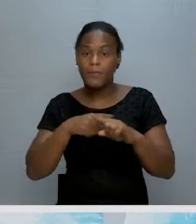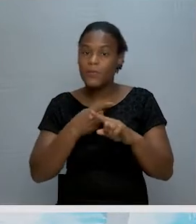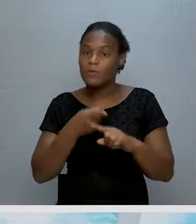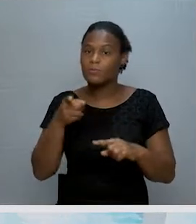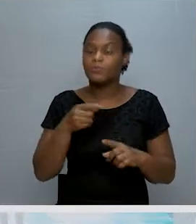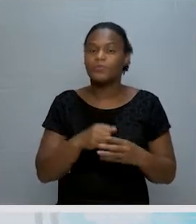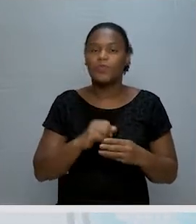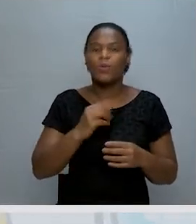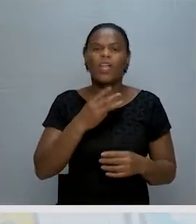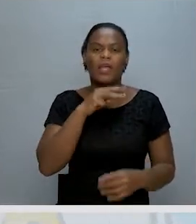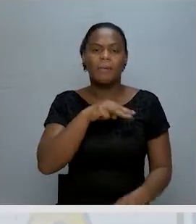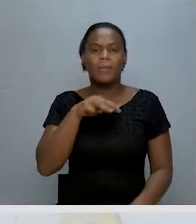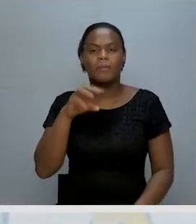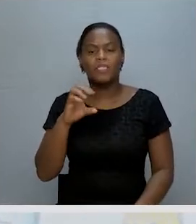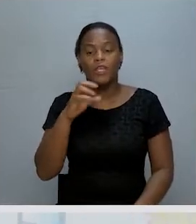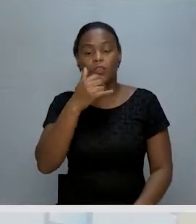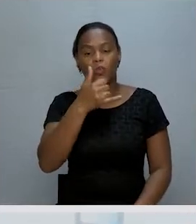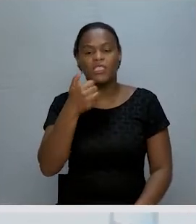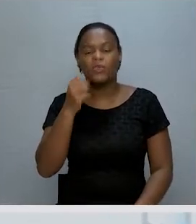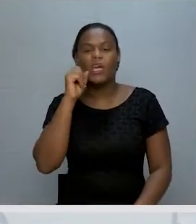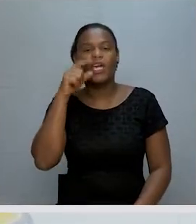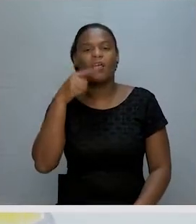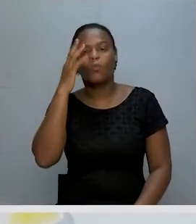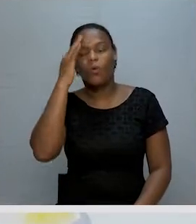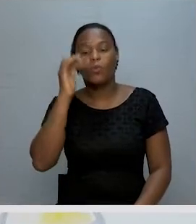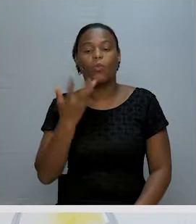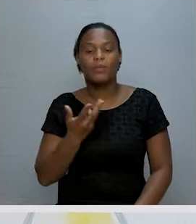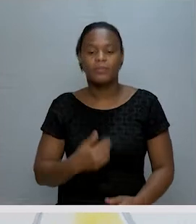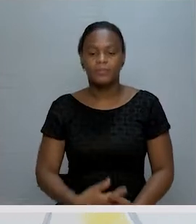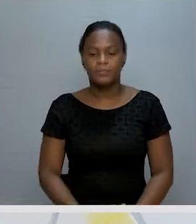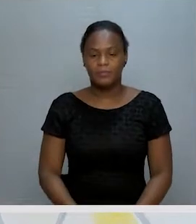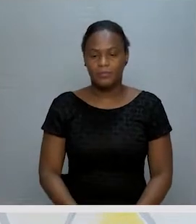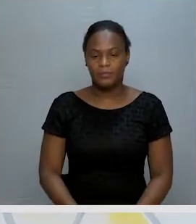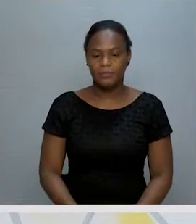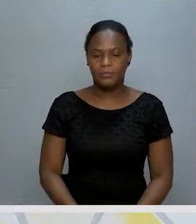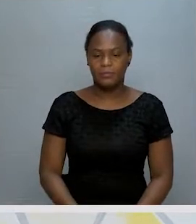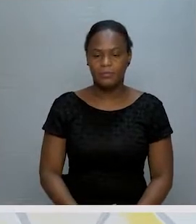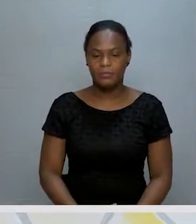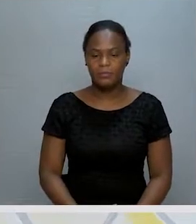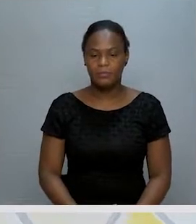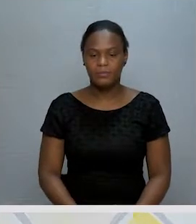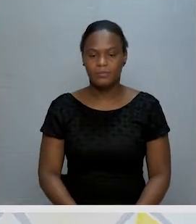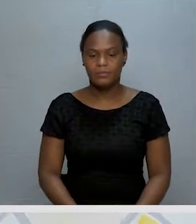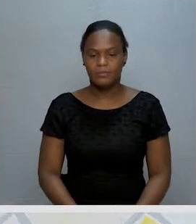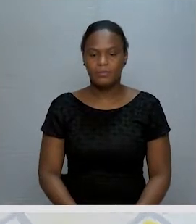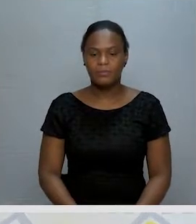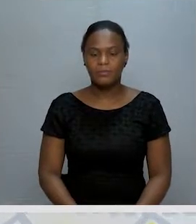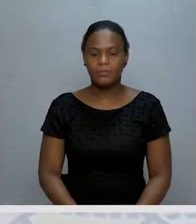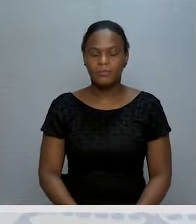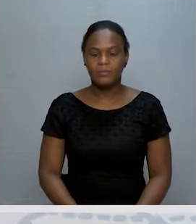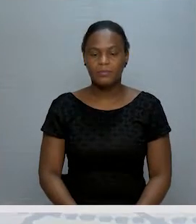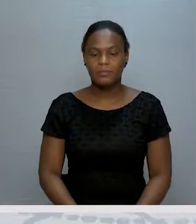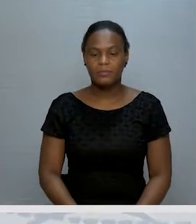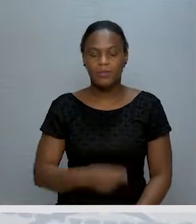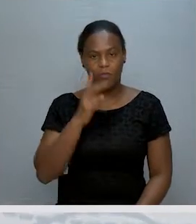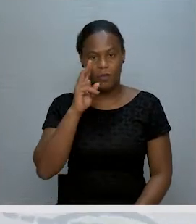MMC entre 2 e 5? Vamos lá, que é o MMC entre 2